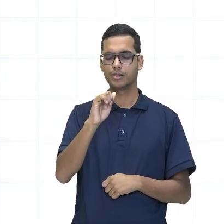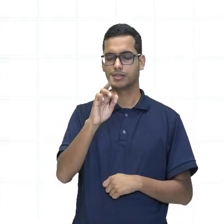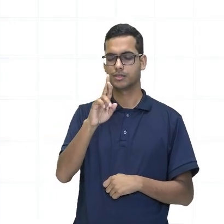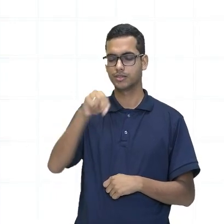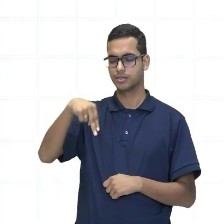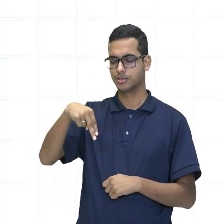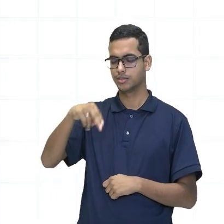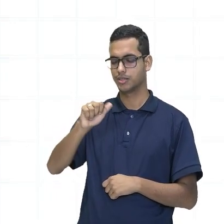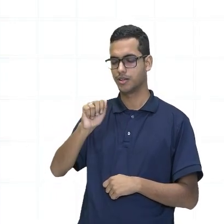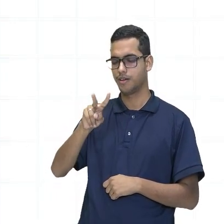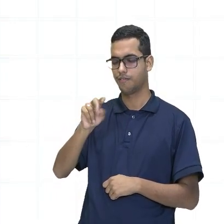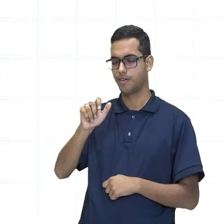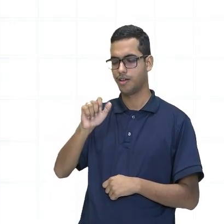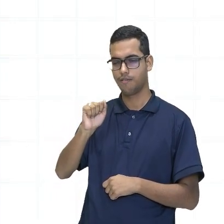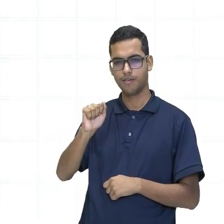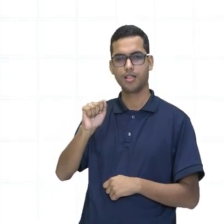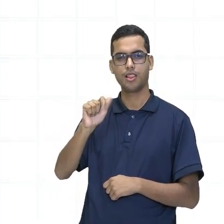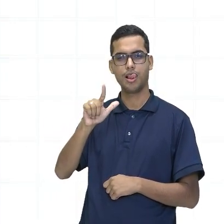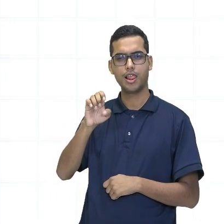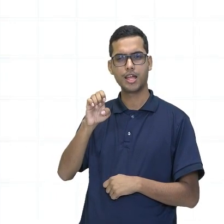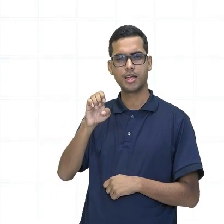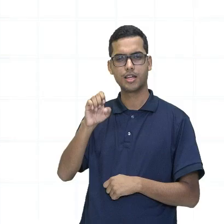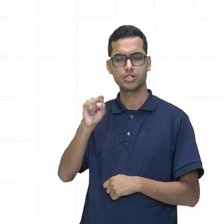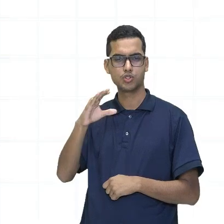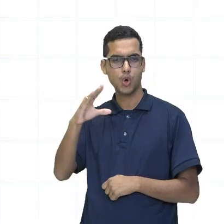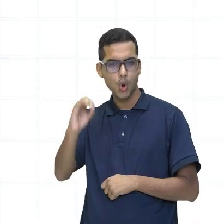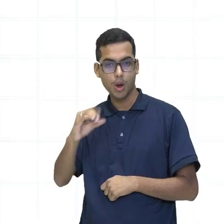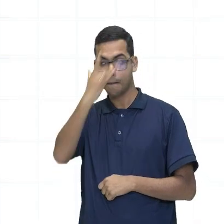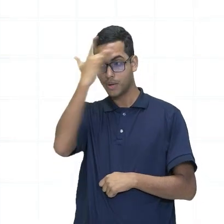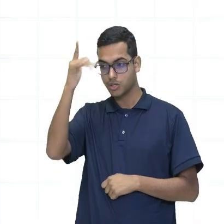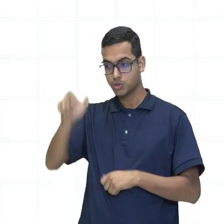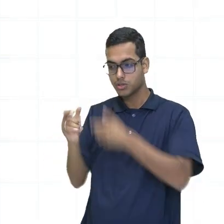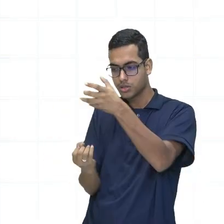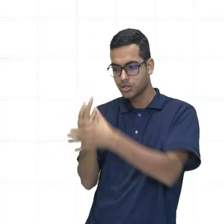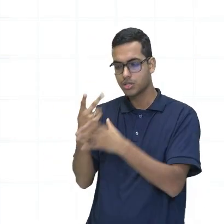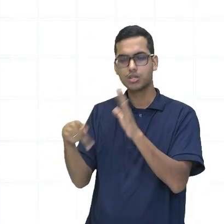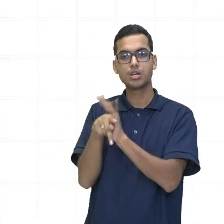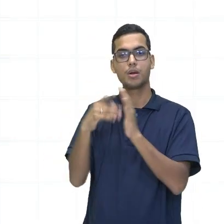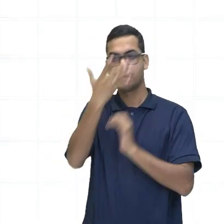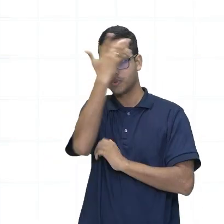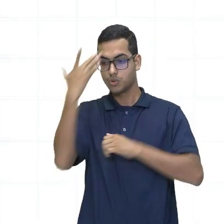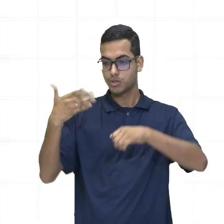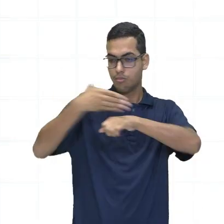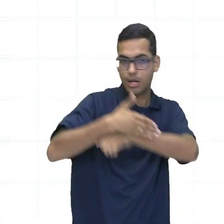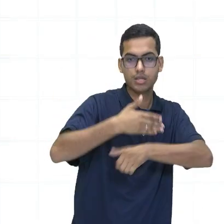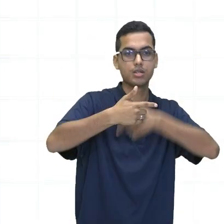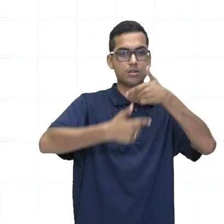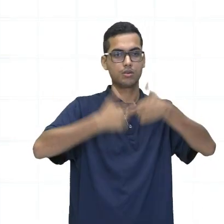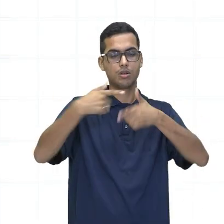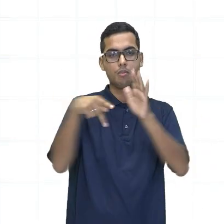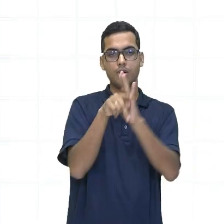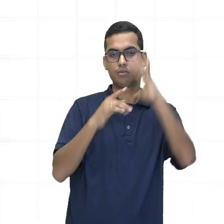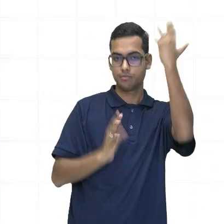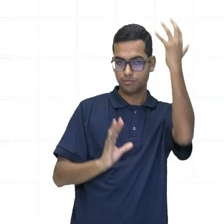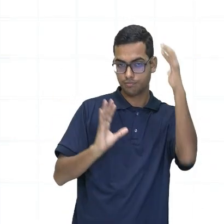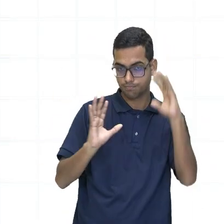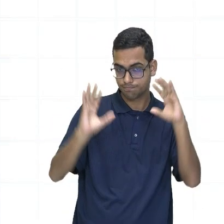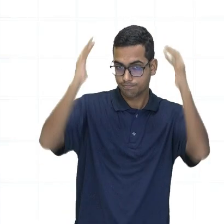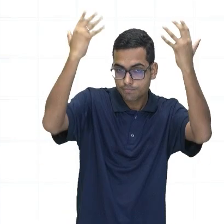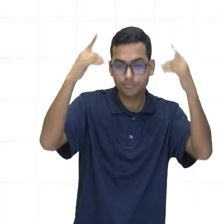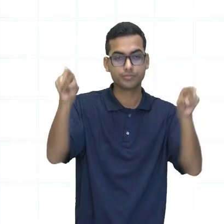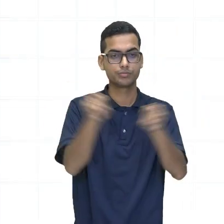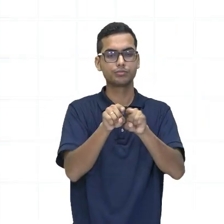atua desde a escolha do tema enredo, como já foi falado, até o momento em que os componentes, junto aos carros